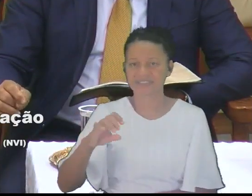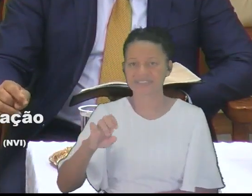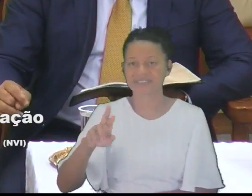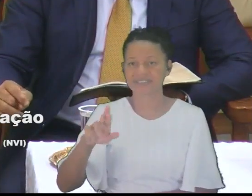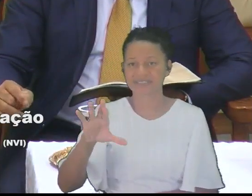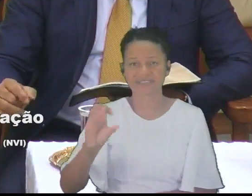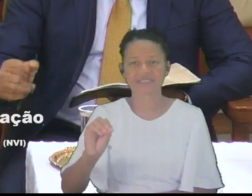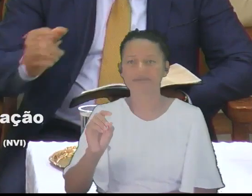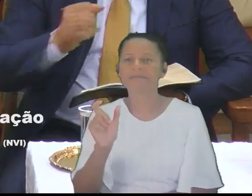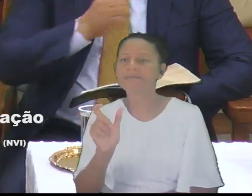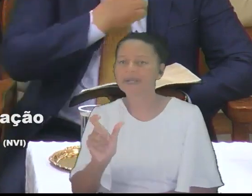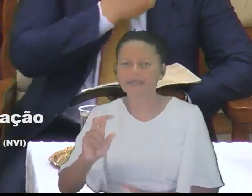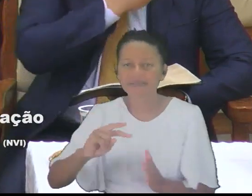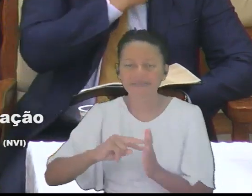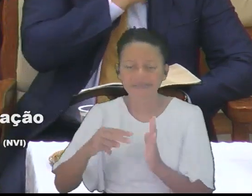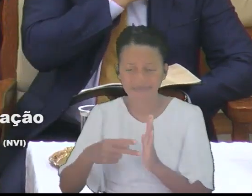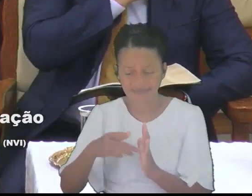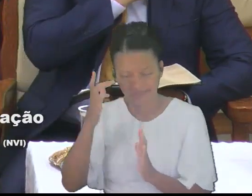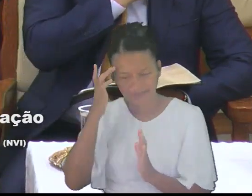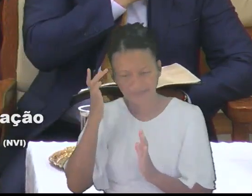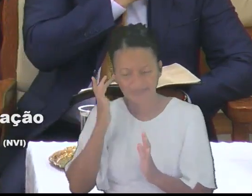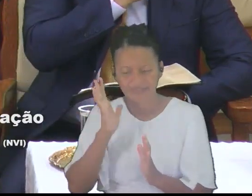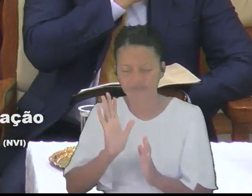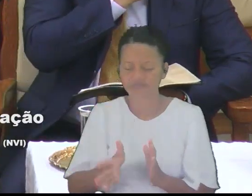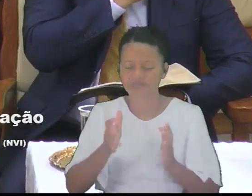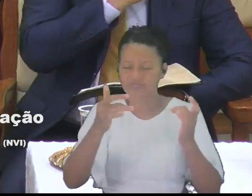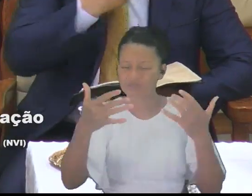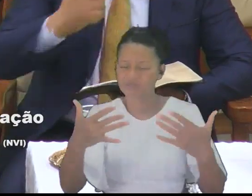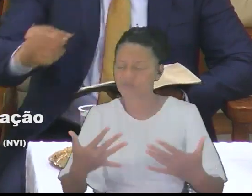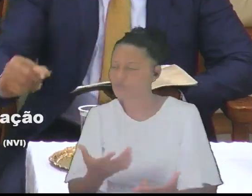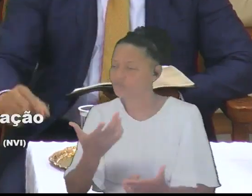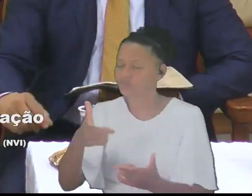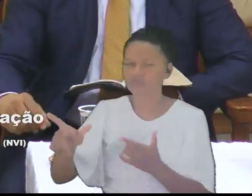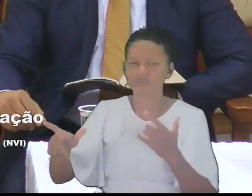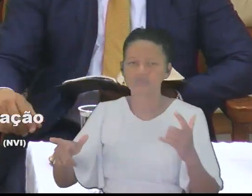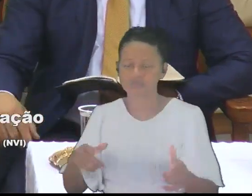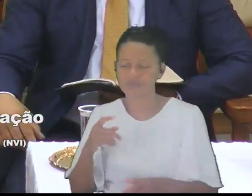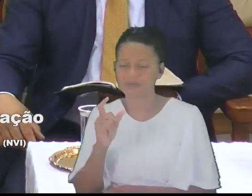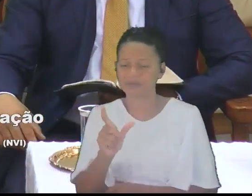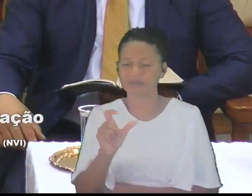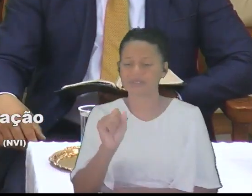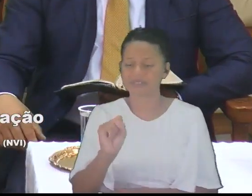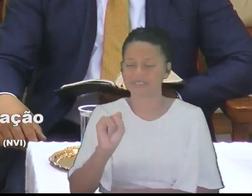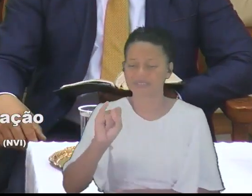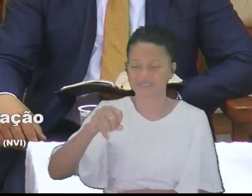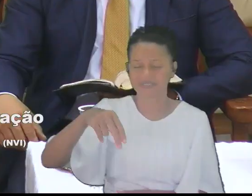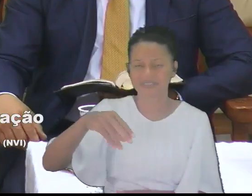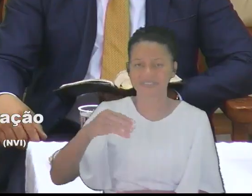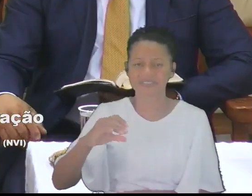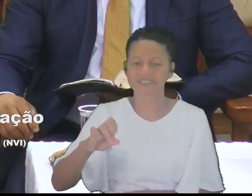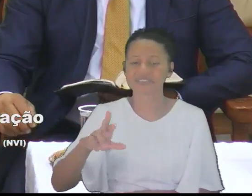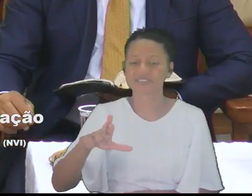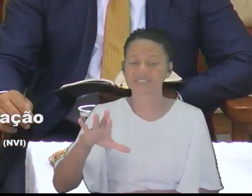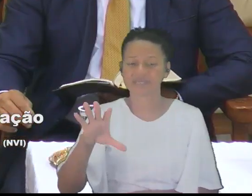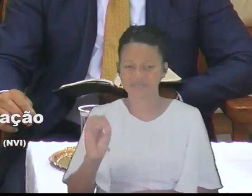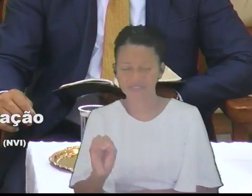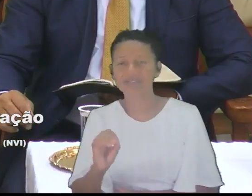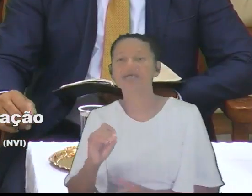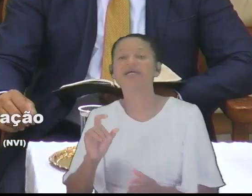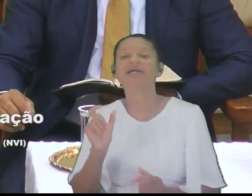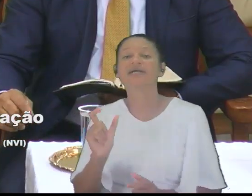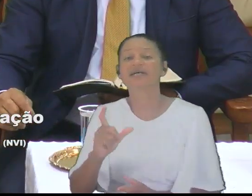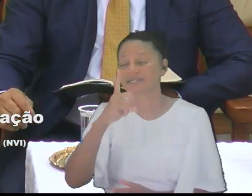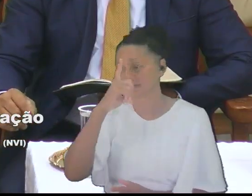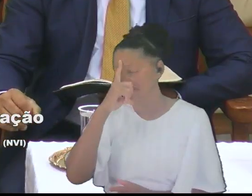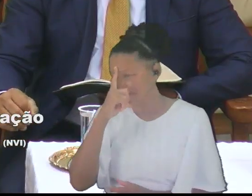dizer a palavra sincero? Eu acho que eu já expliquei aqui outras vezes. A palavra sincero vem do latim. Latim sincero quer